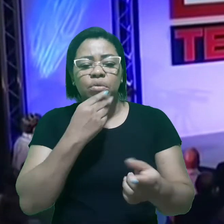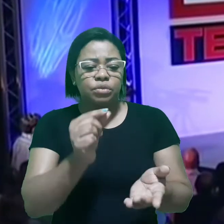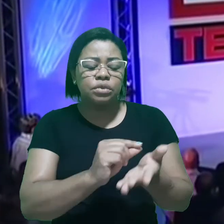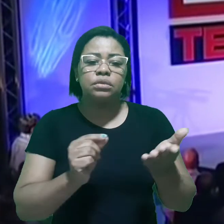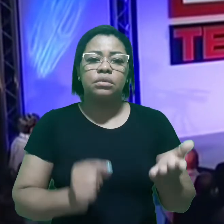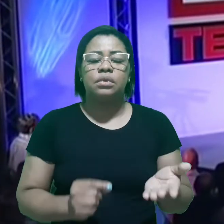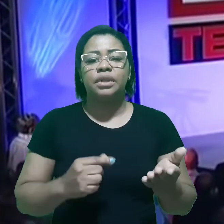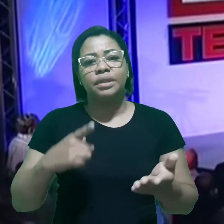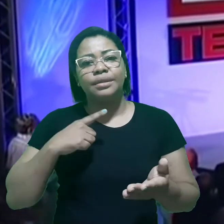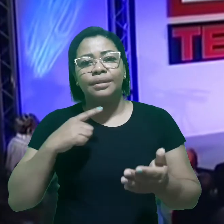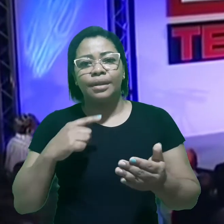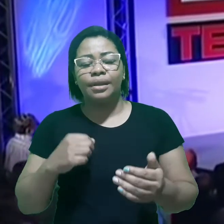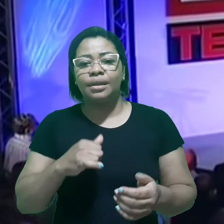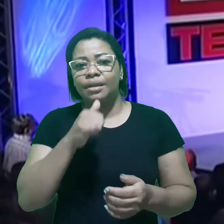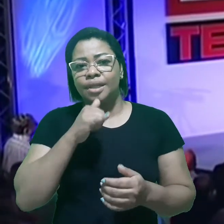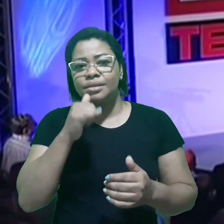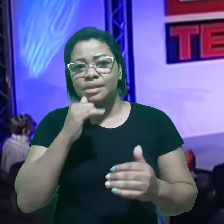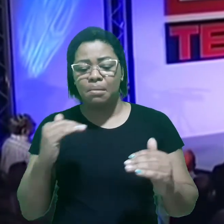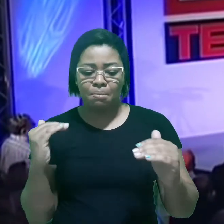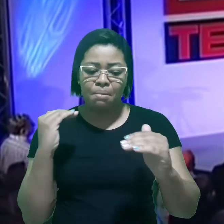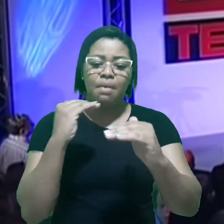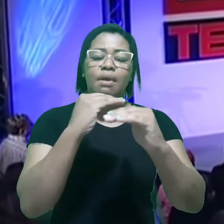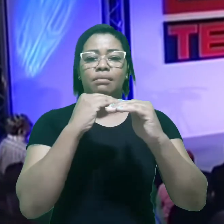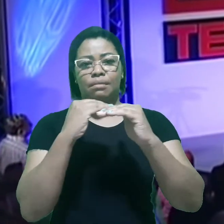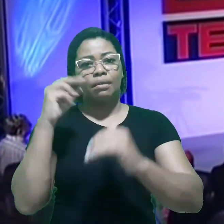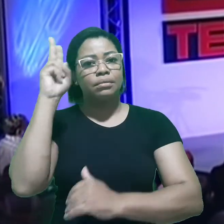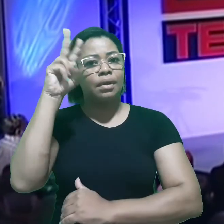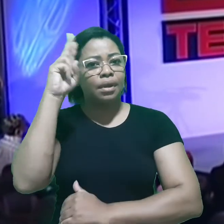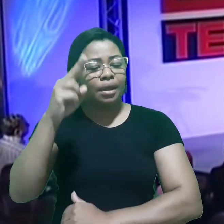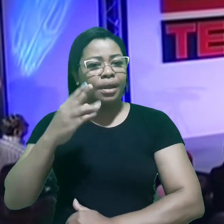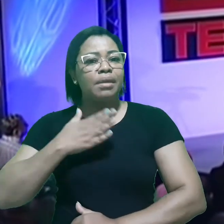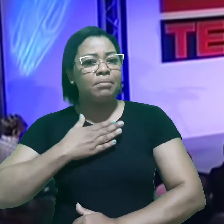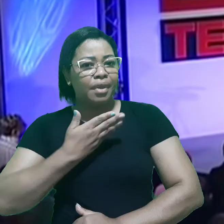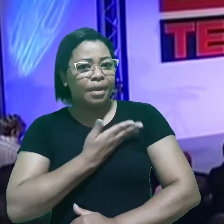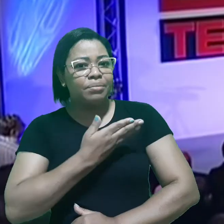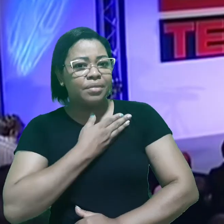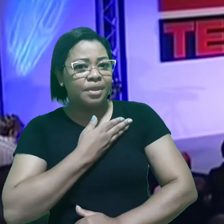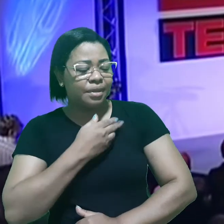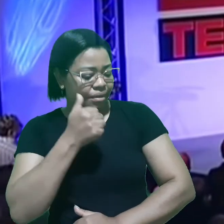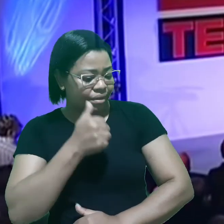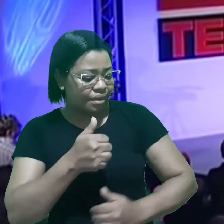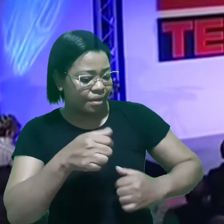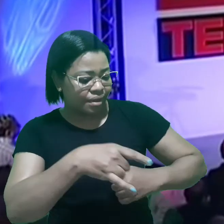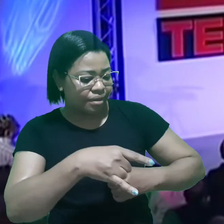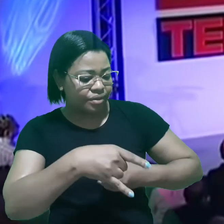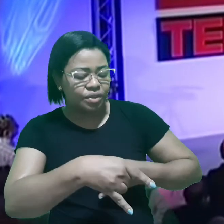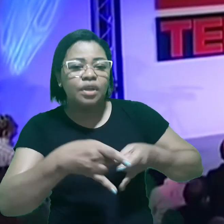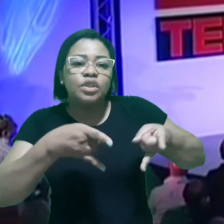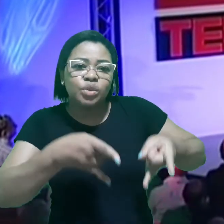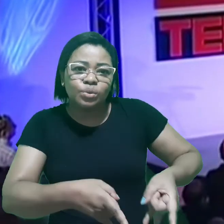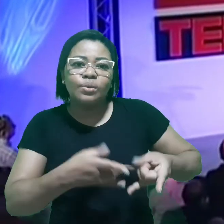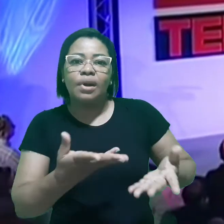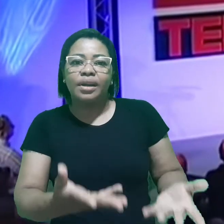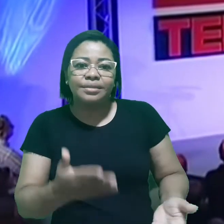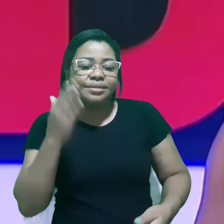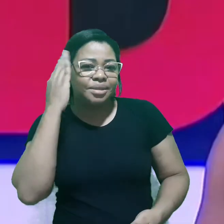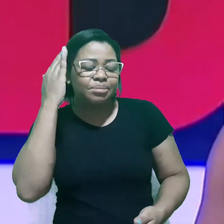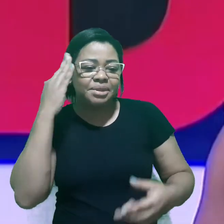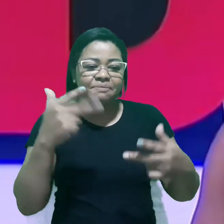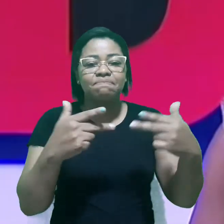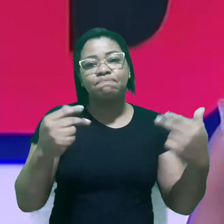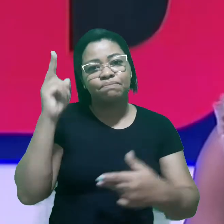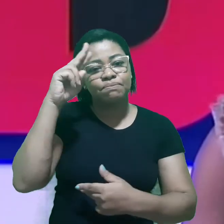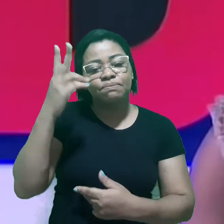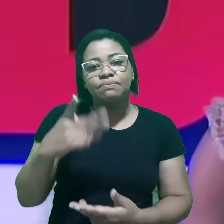editor nigeriano, Mukita Bakare, um homem notável que deixou seu trabalho em um banco para seguir seu sonho e começar uma editora?